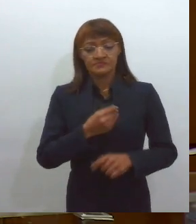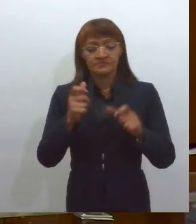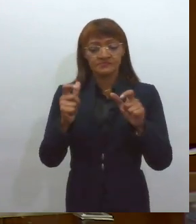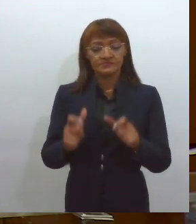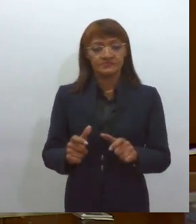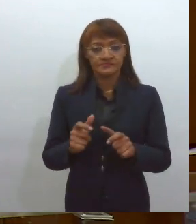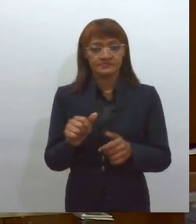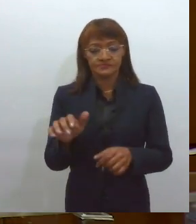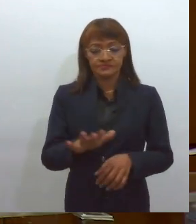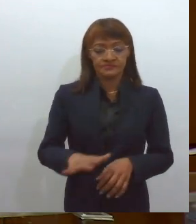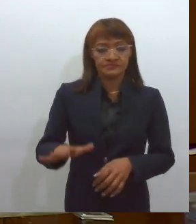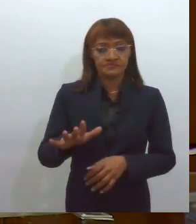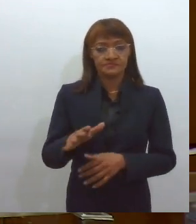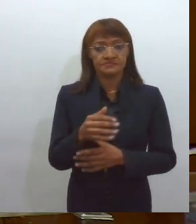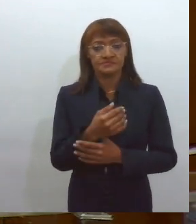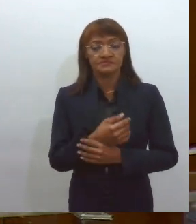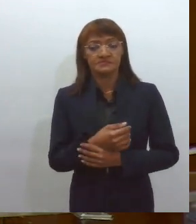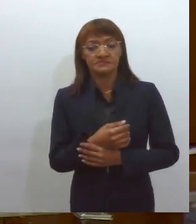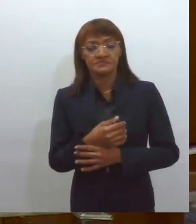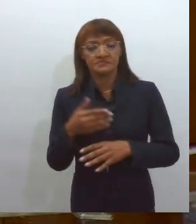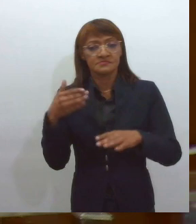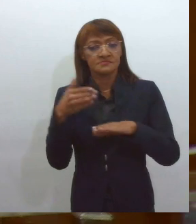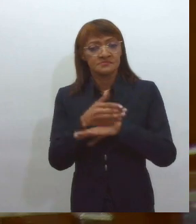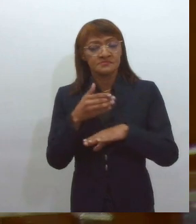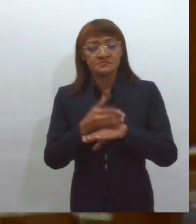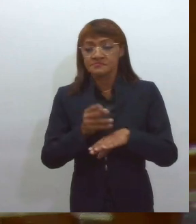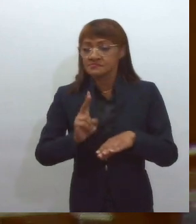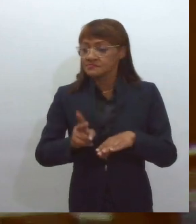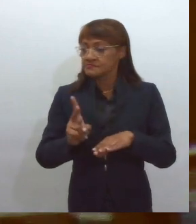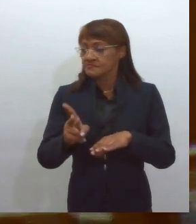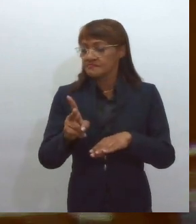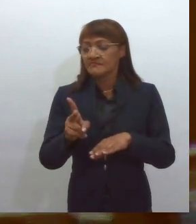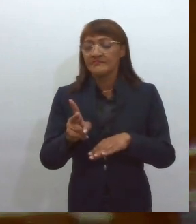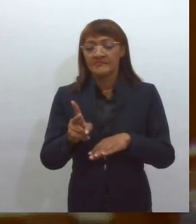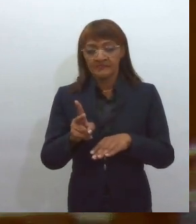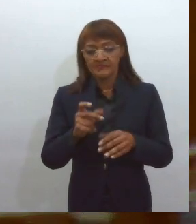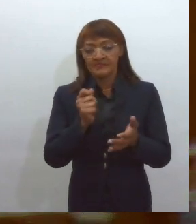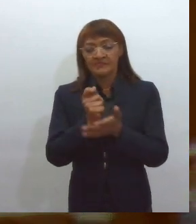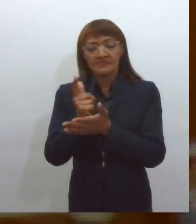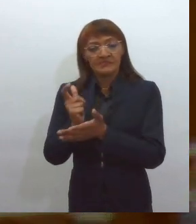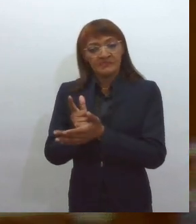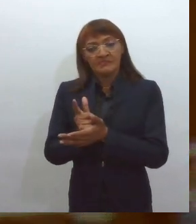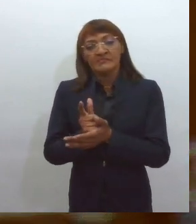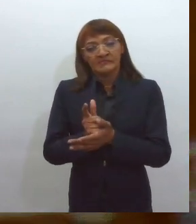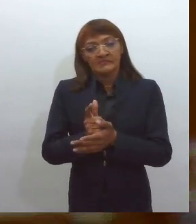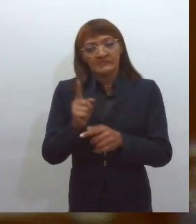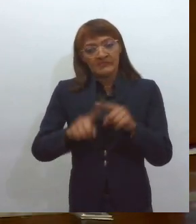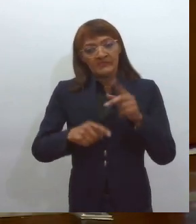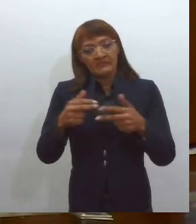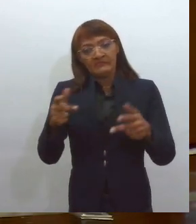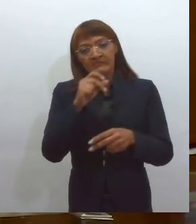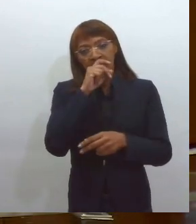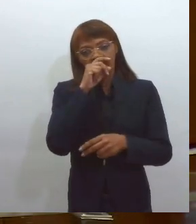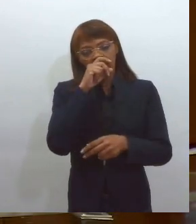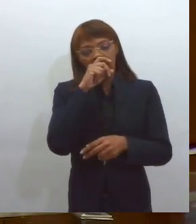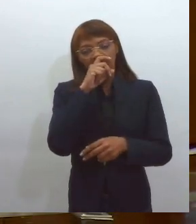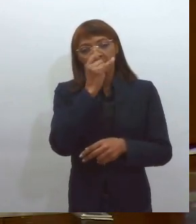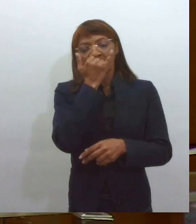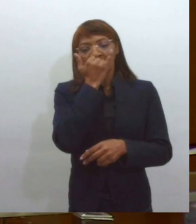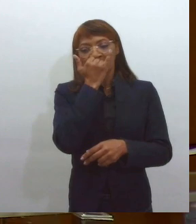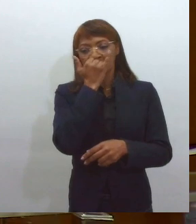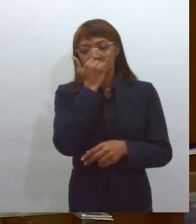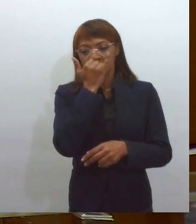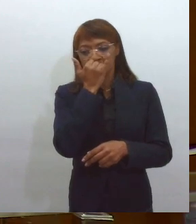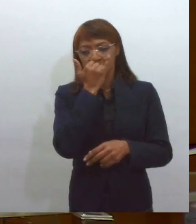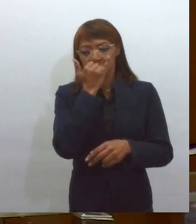para est fazendo suas compras na cidade de tubias Barreto como também na cidade de Itabaianinha né vem nos cobr aí